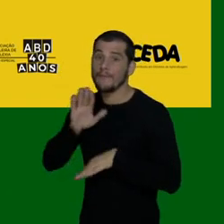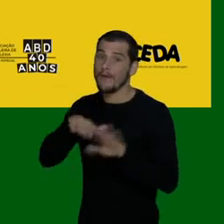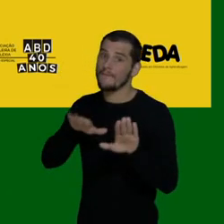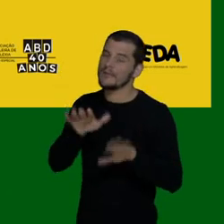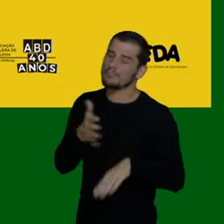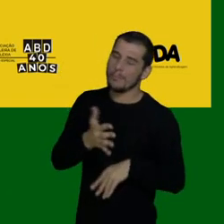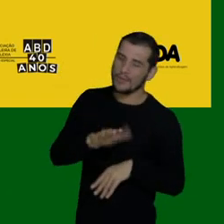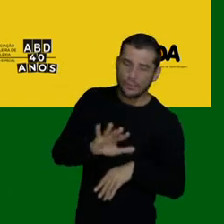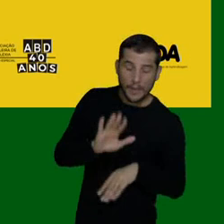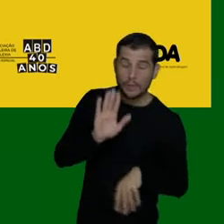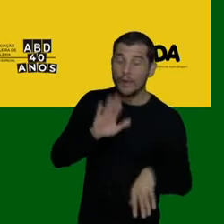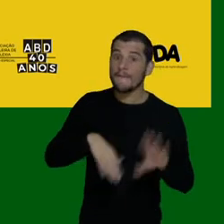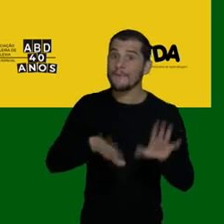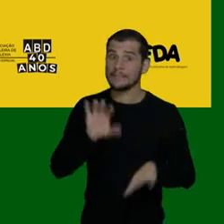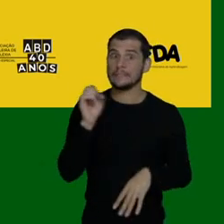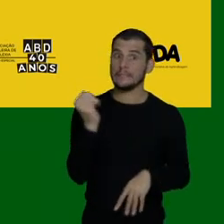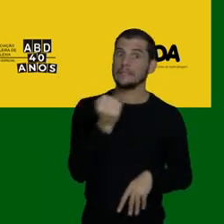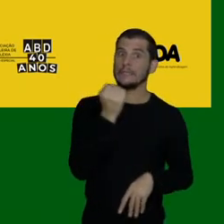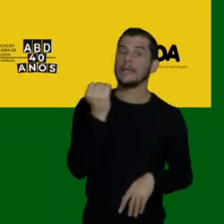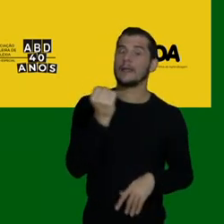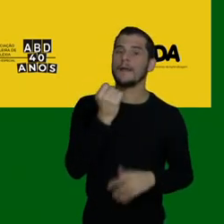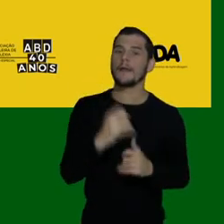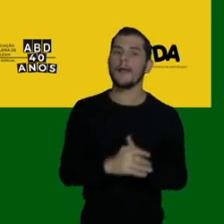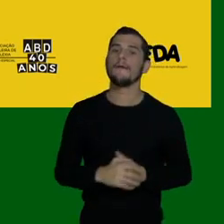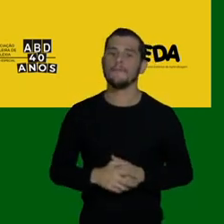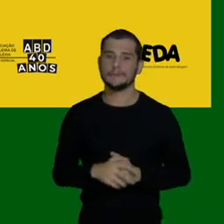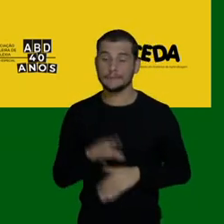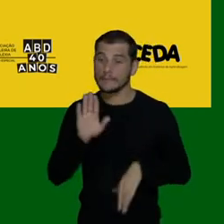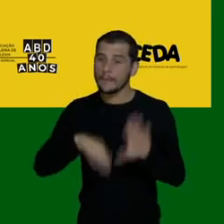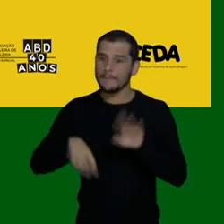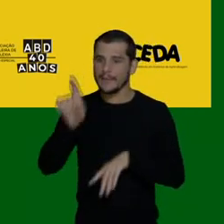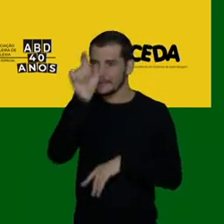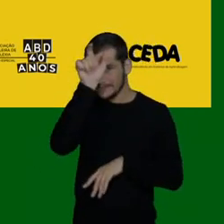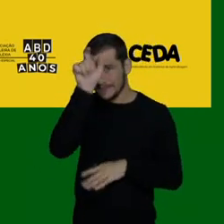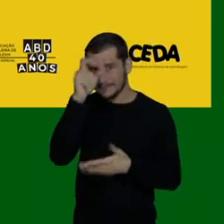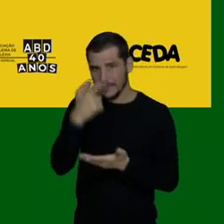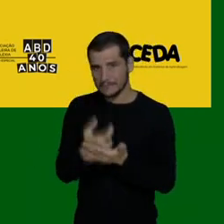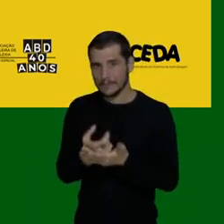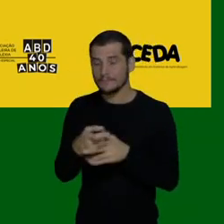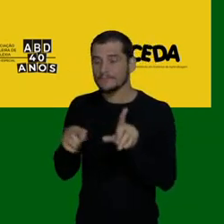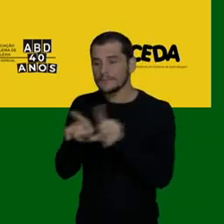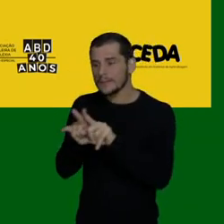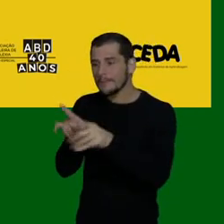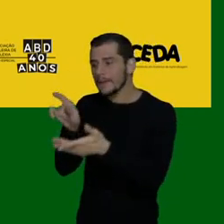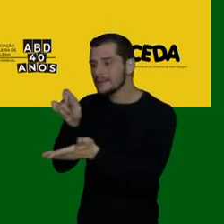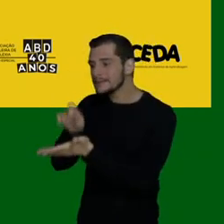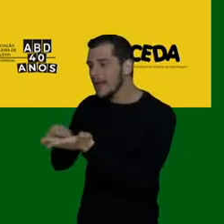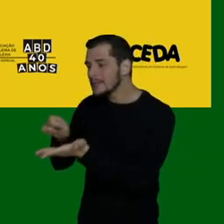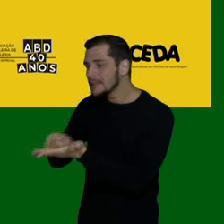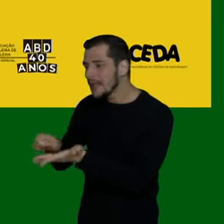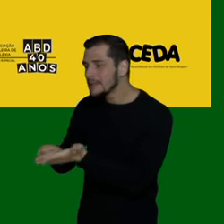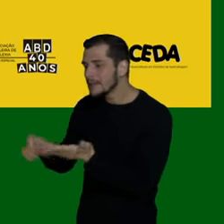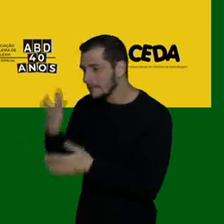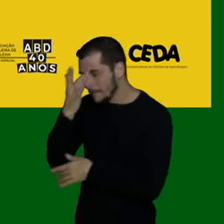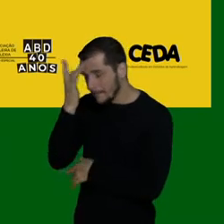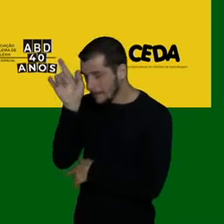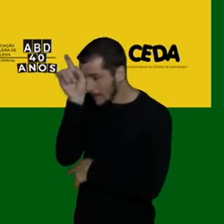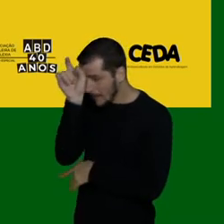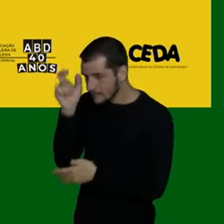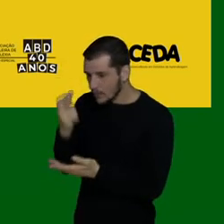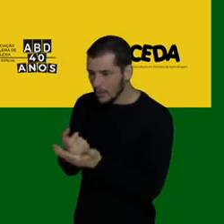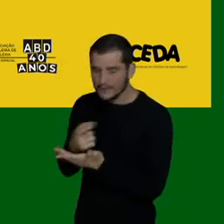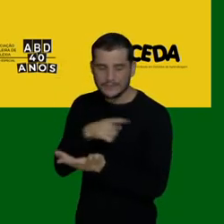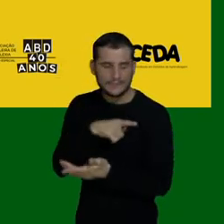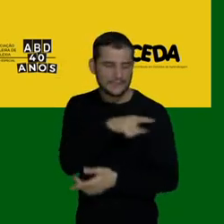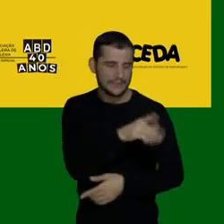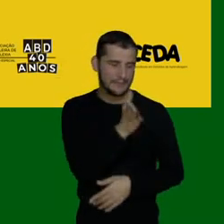casse né Então imagina a escrita do disléxico né então Outro dia eu tava dando pontuação para para um disléxico que a